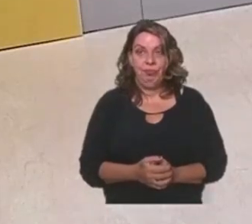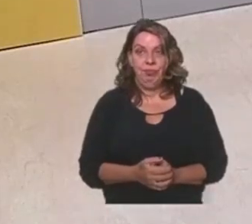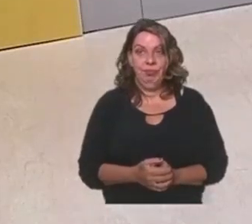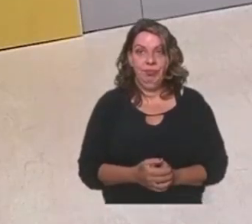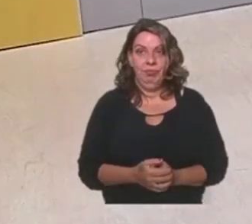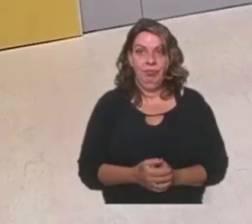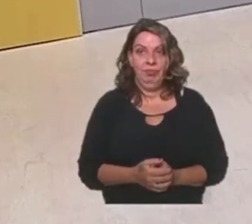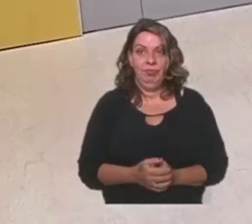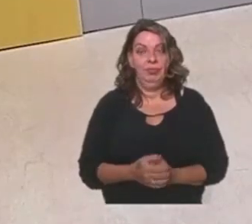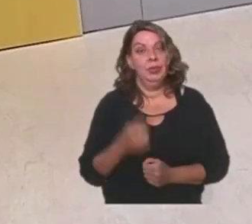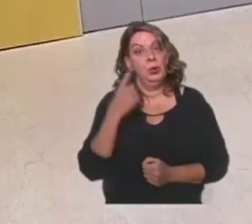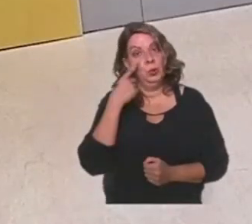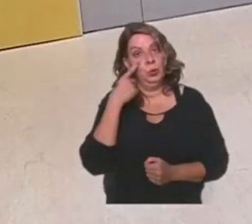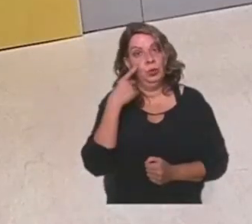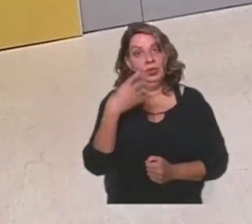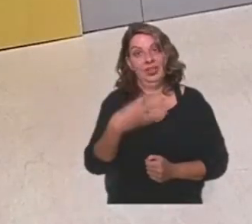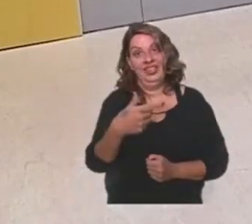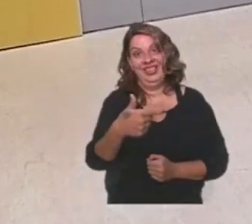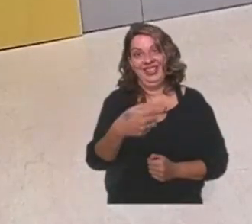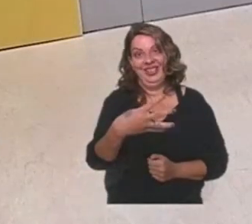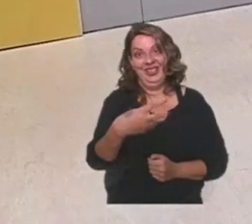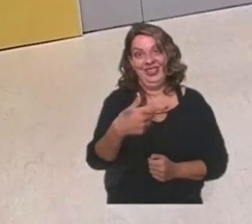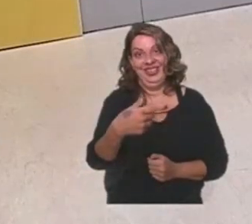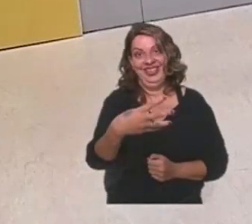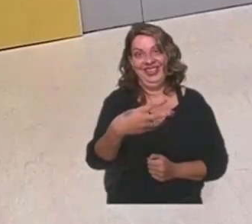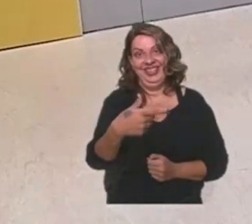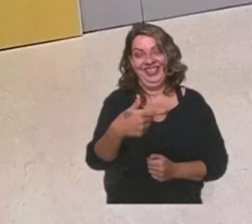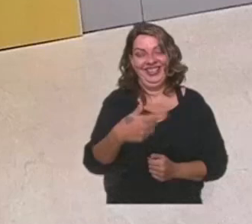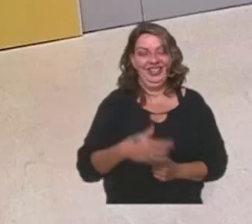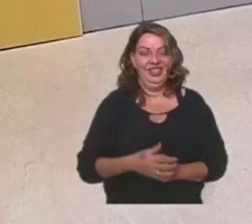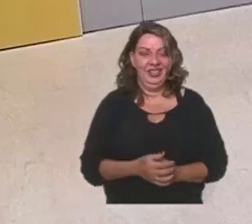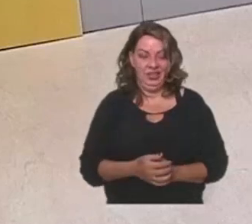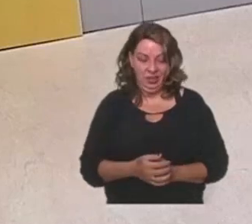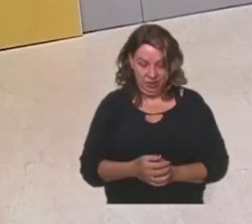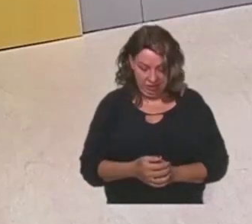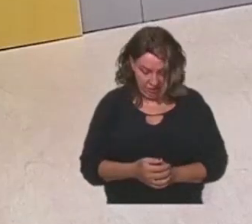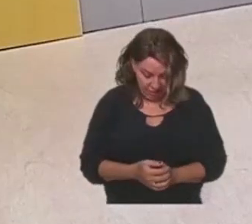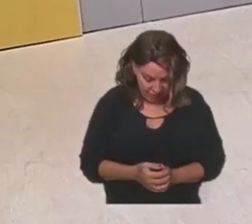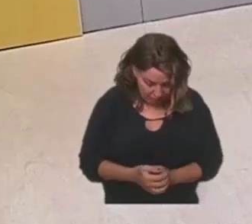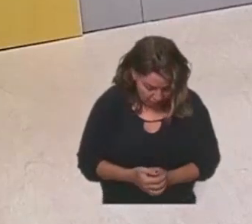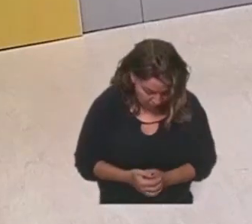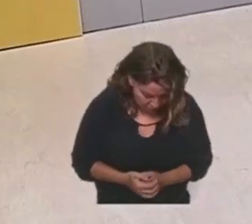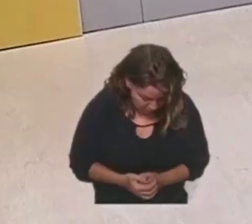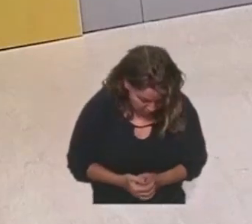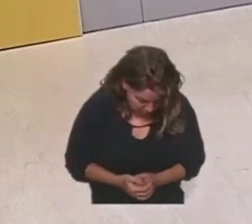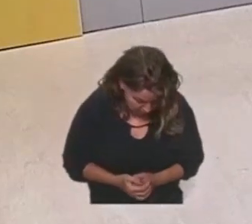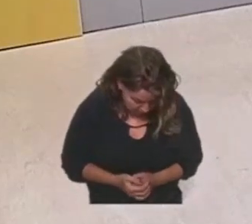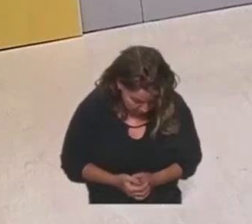colocar, olha só, número 42, 42,